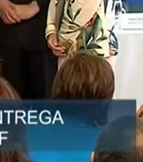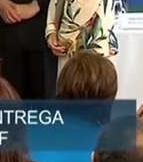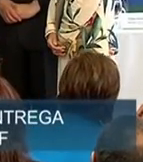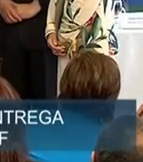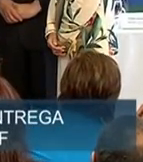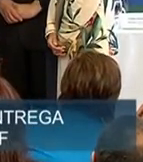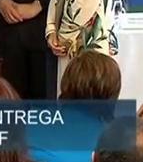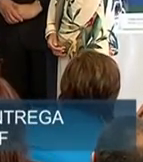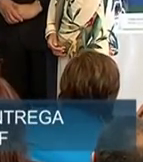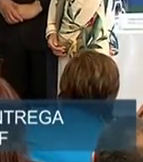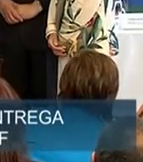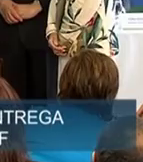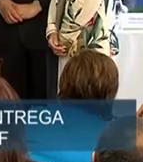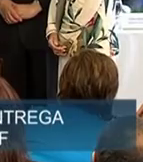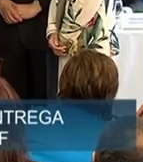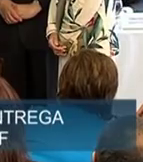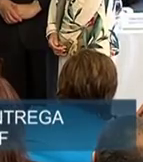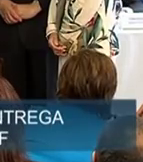problem